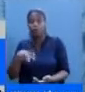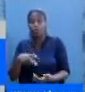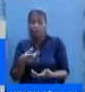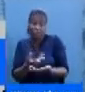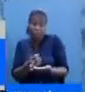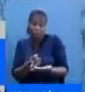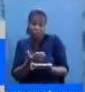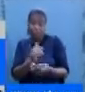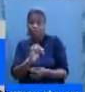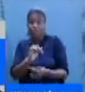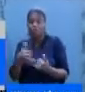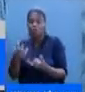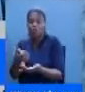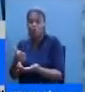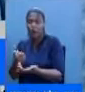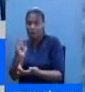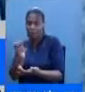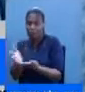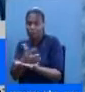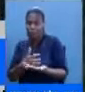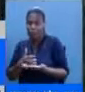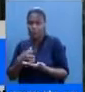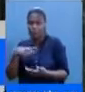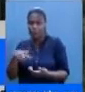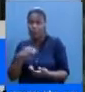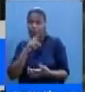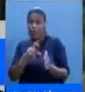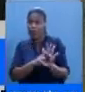um lado para o outro, pode, pelas regras próprias de cada país,